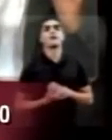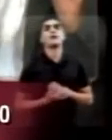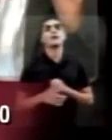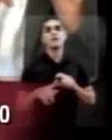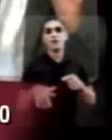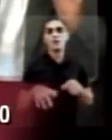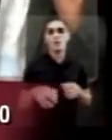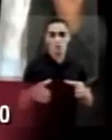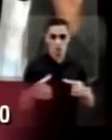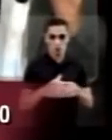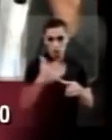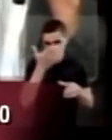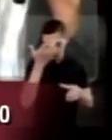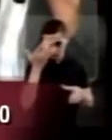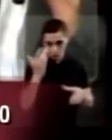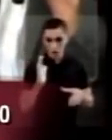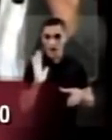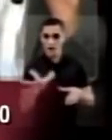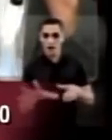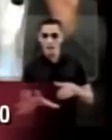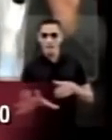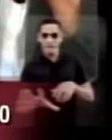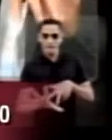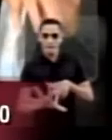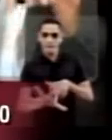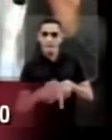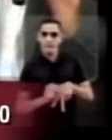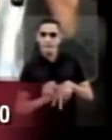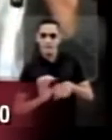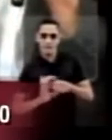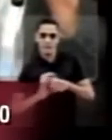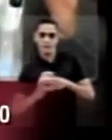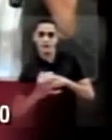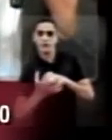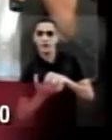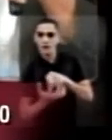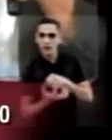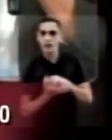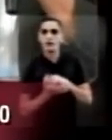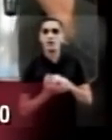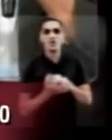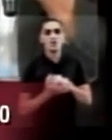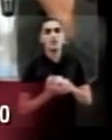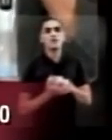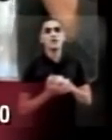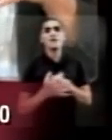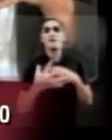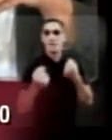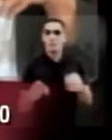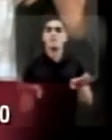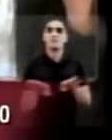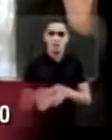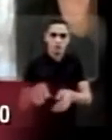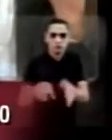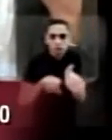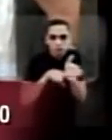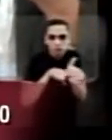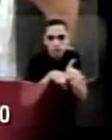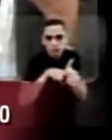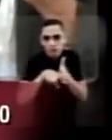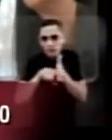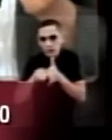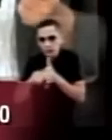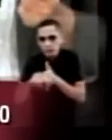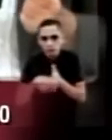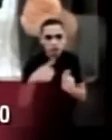ficou contaminado, todos os seus contatos, e vamos fazer sorológico para ver, para a gente saber